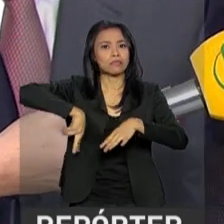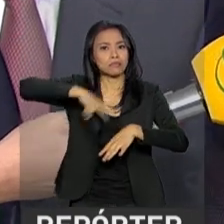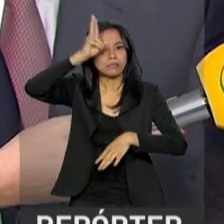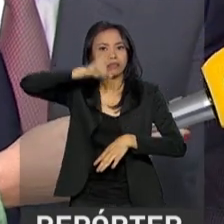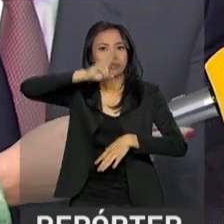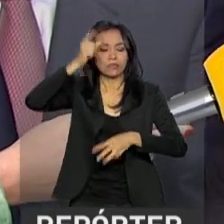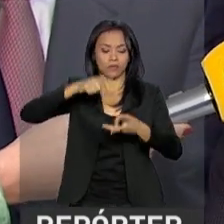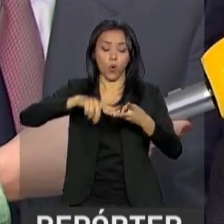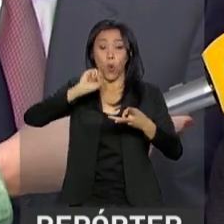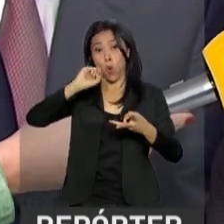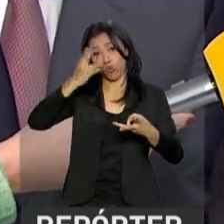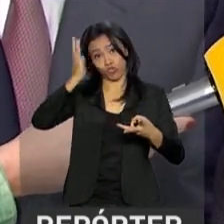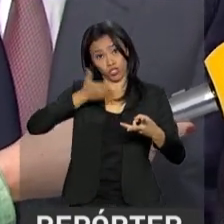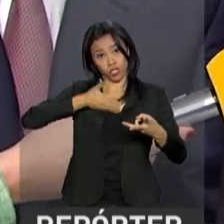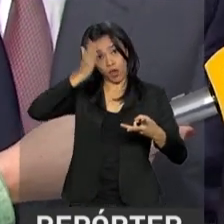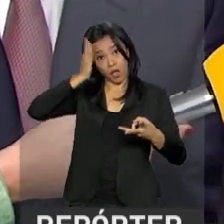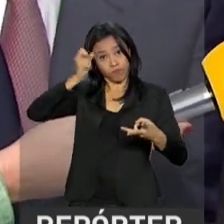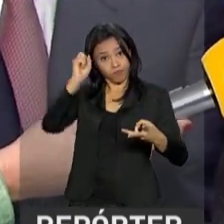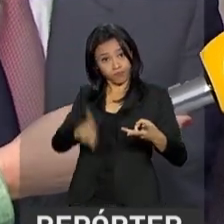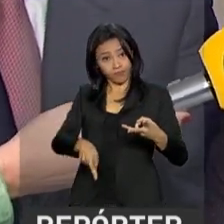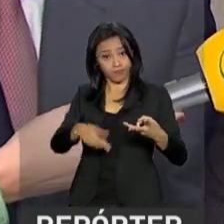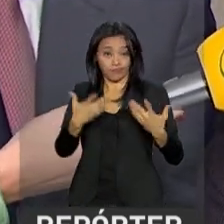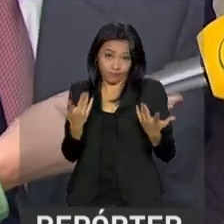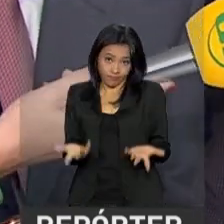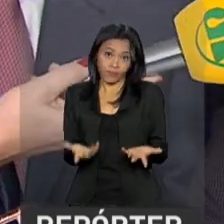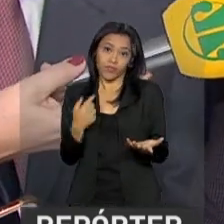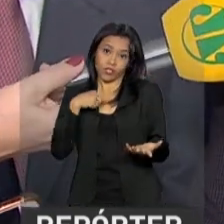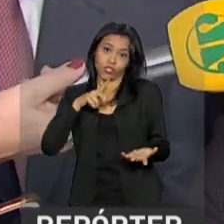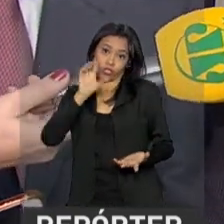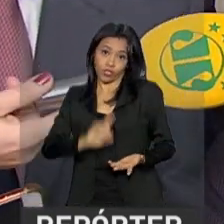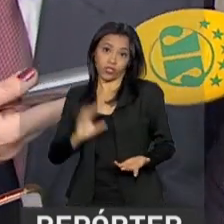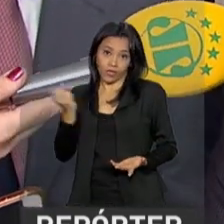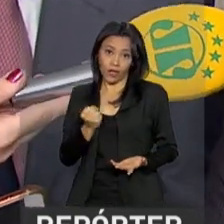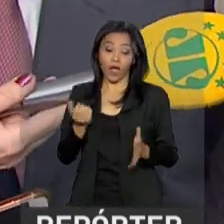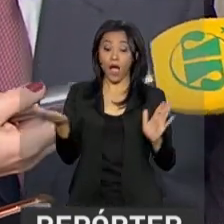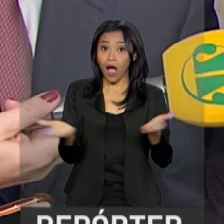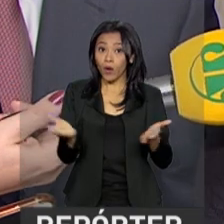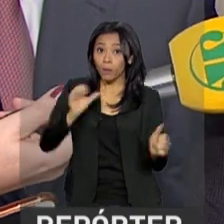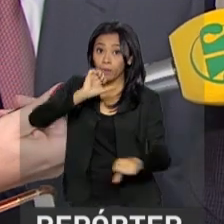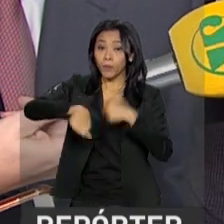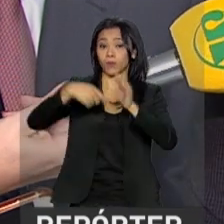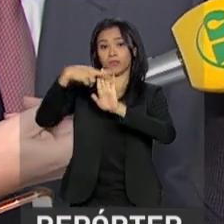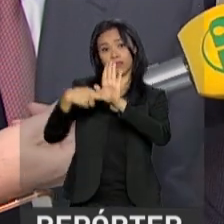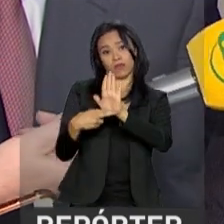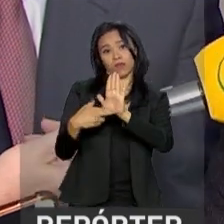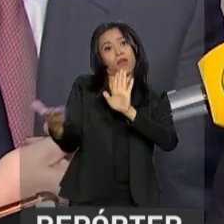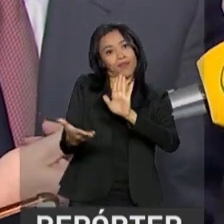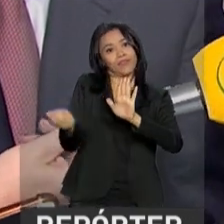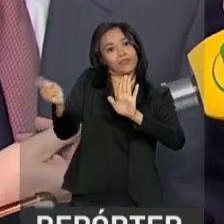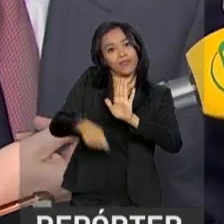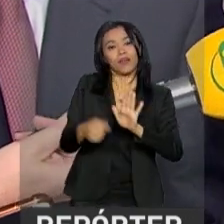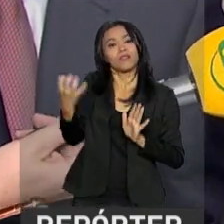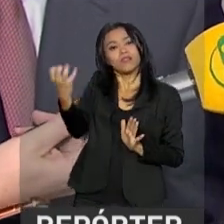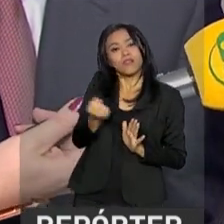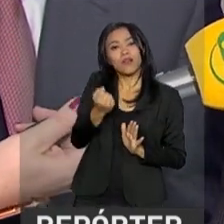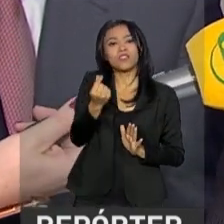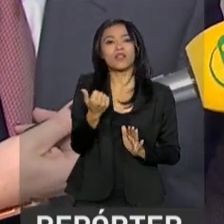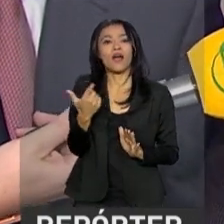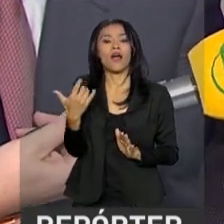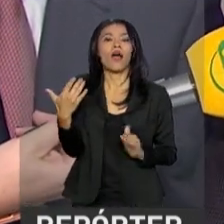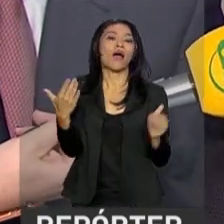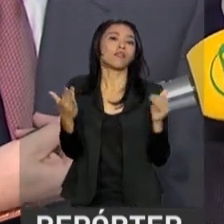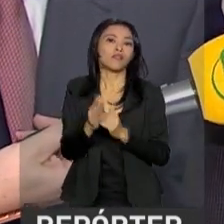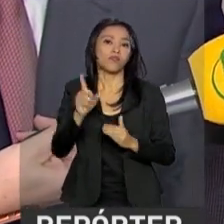aposentado ou última situação de invalidez agora tem a oportunidade de fazer o saque dessas contas até